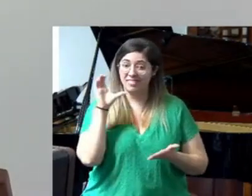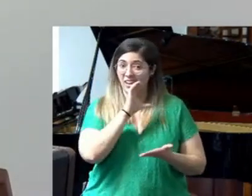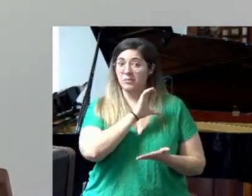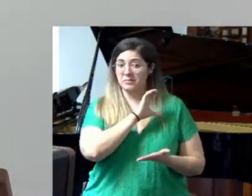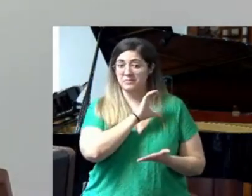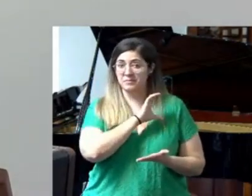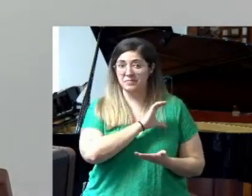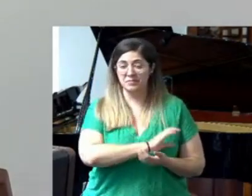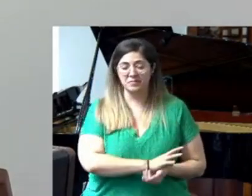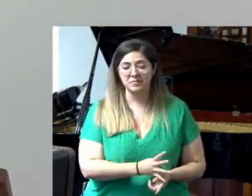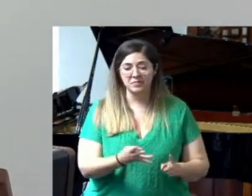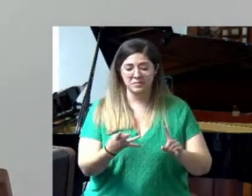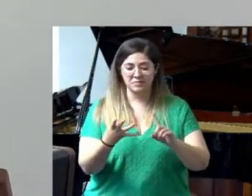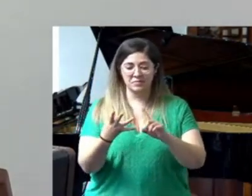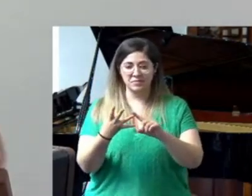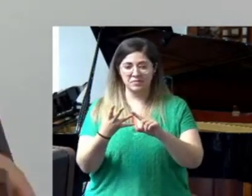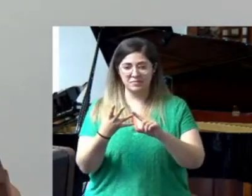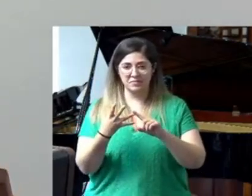breve.